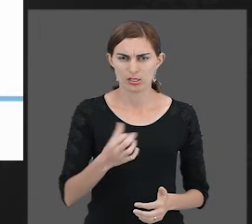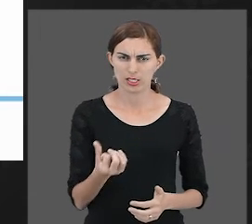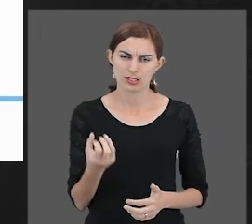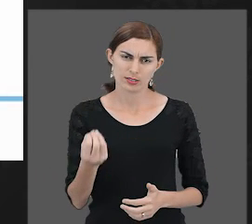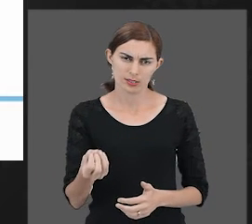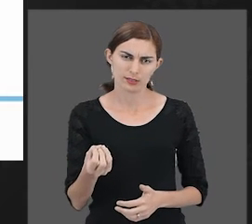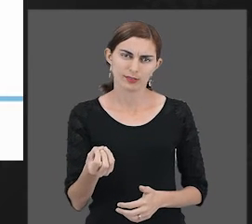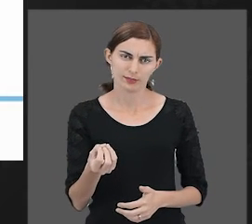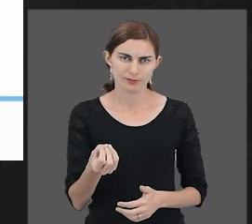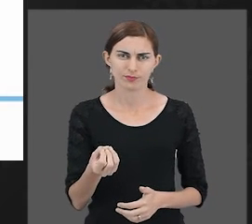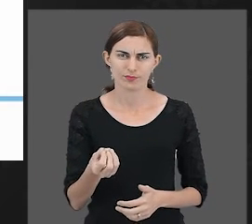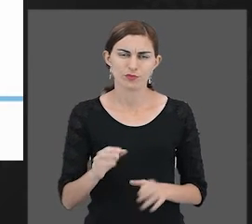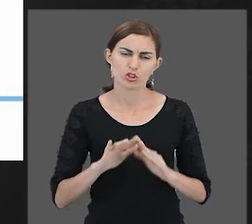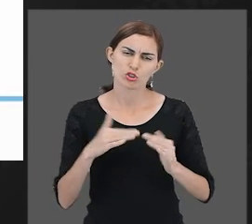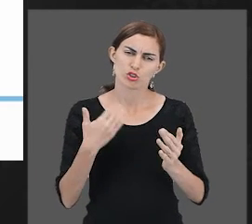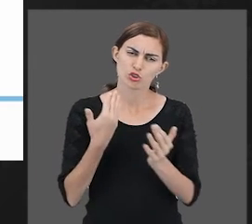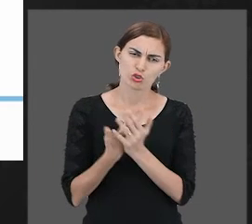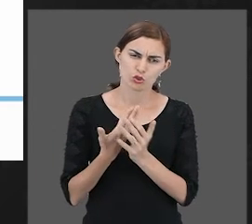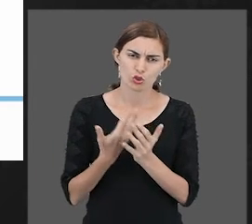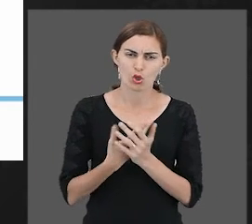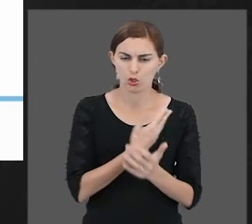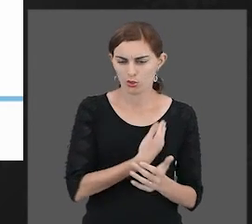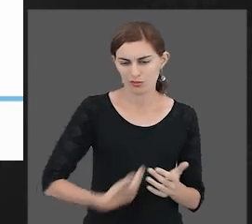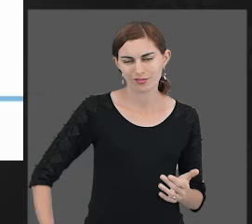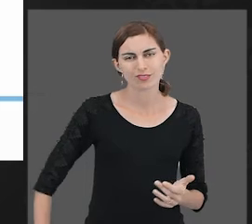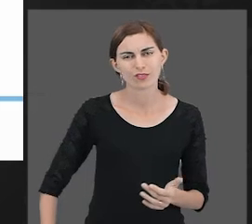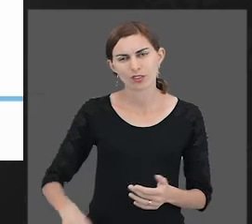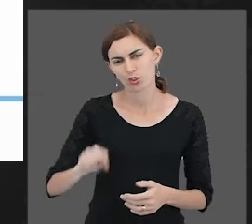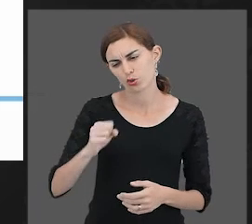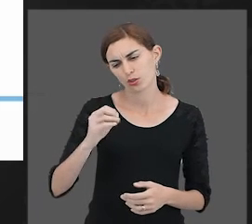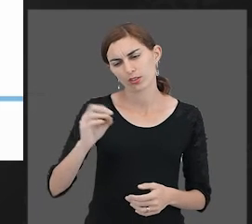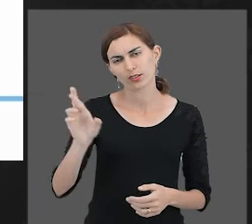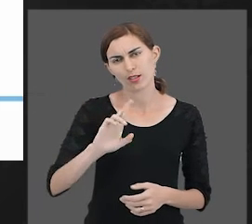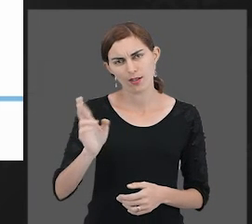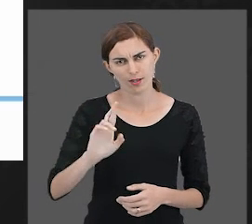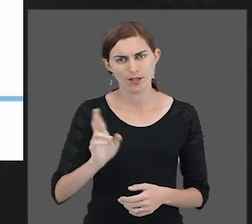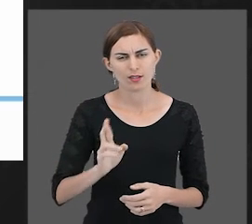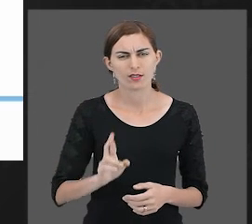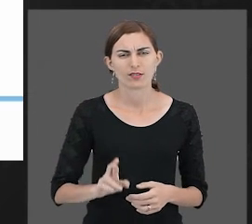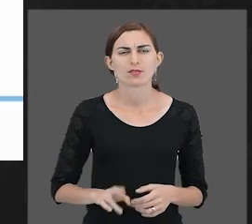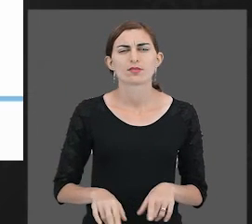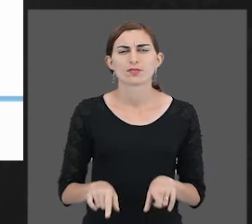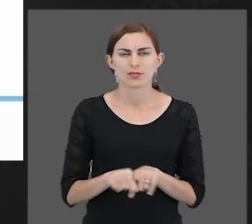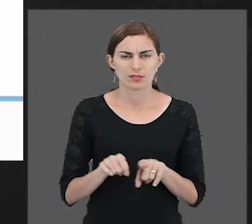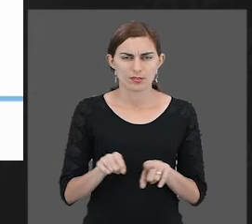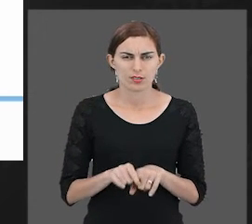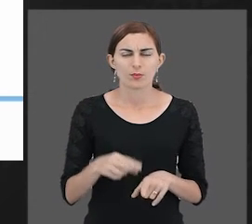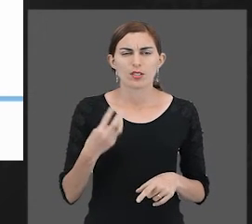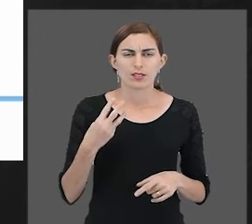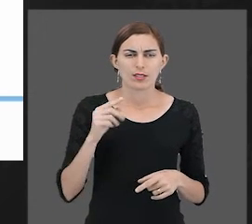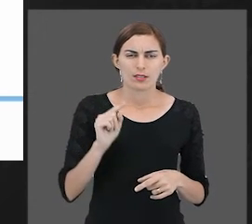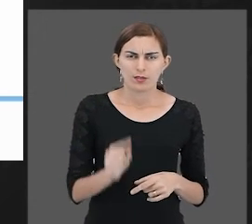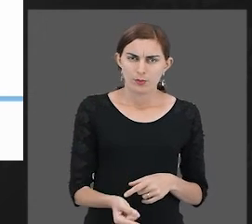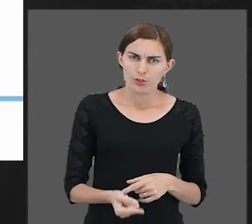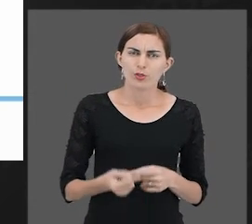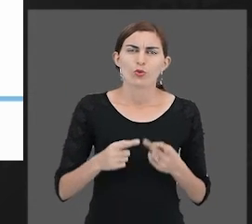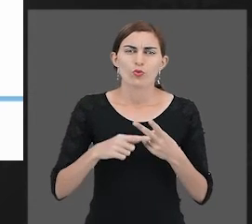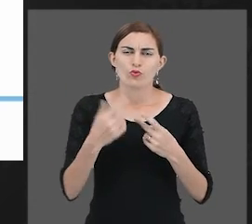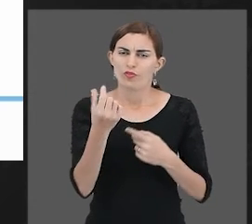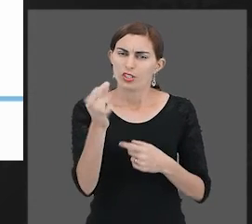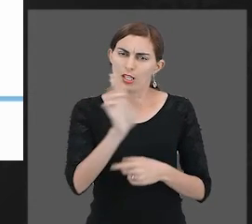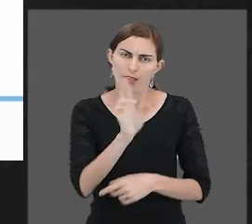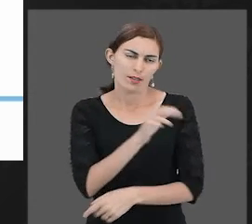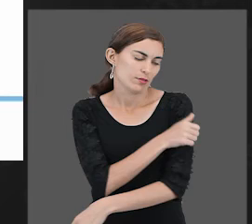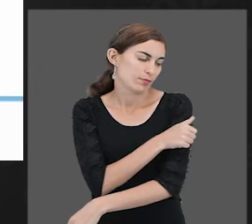60 e o da escola pública ele recebe R$80. E os polos presenciais UAB recebem R$3.000 e R$20 por